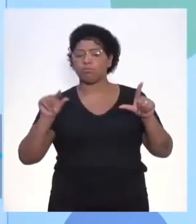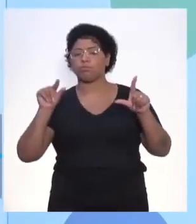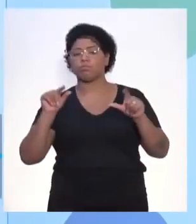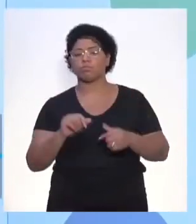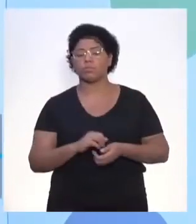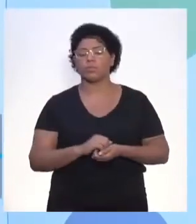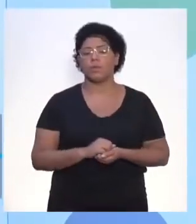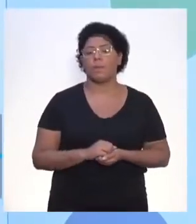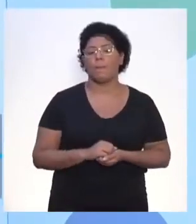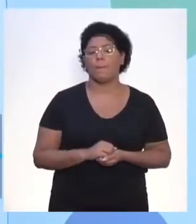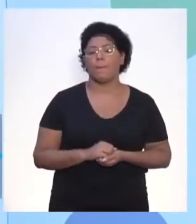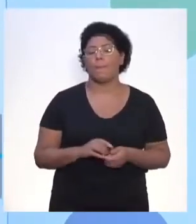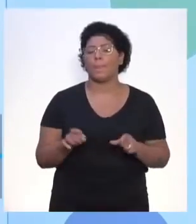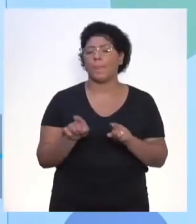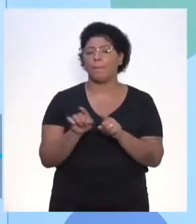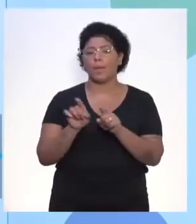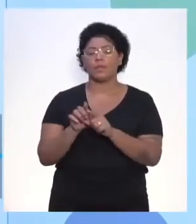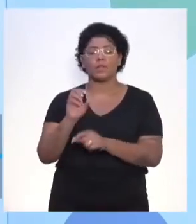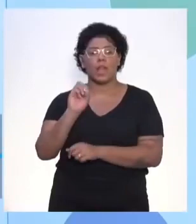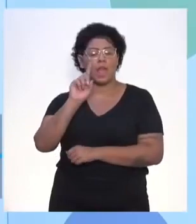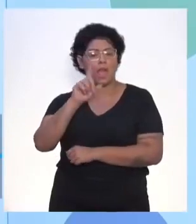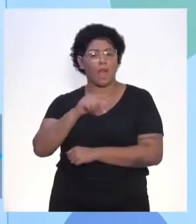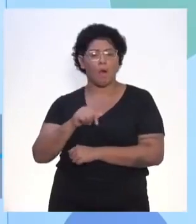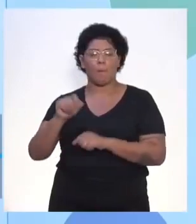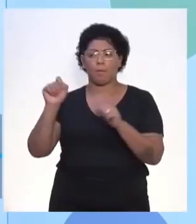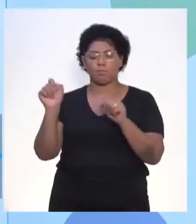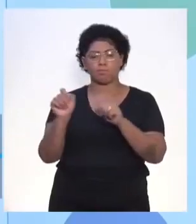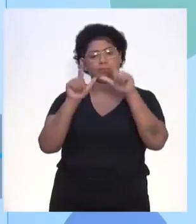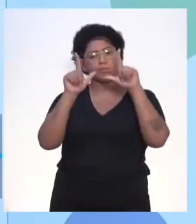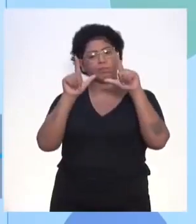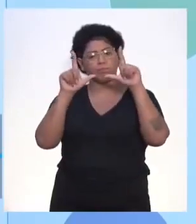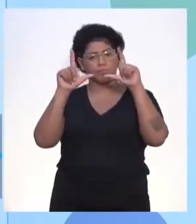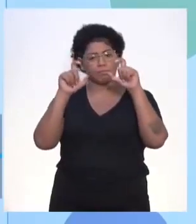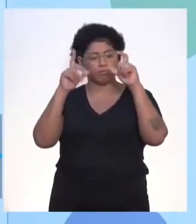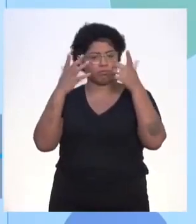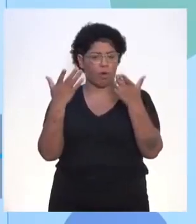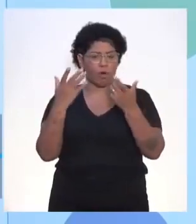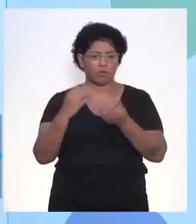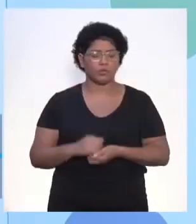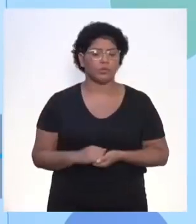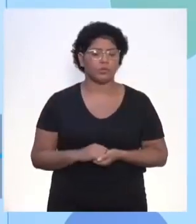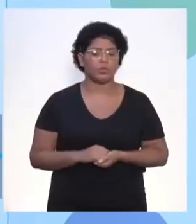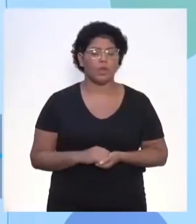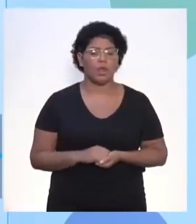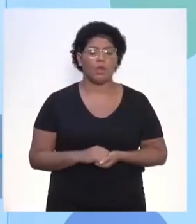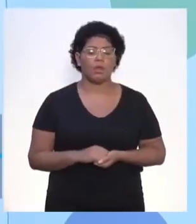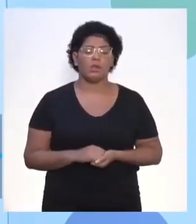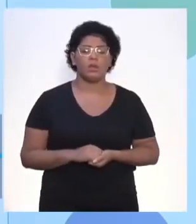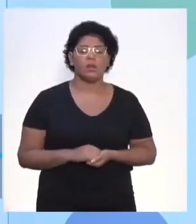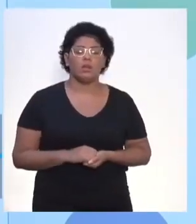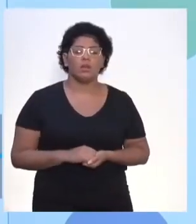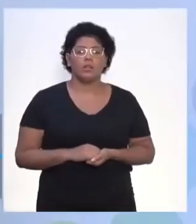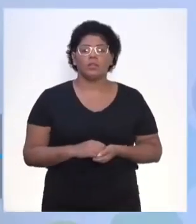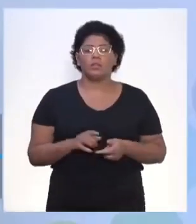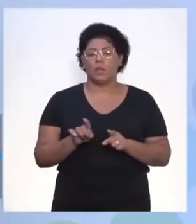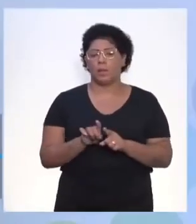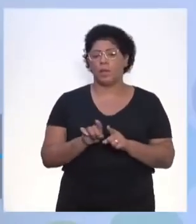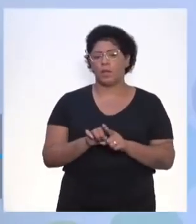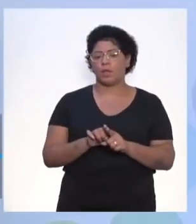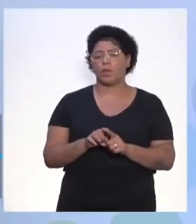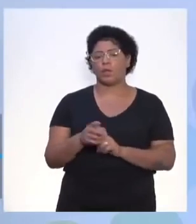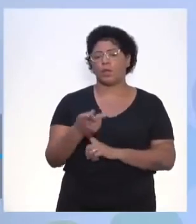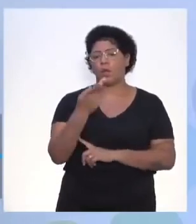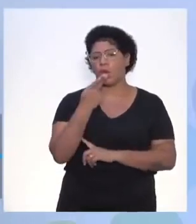Biografia, muito bem. Autorretrato, muito bem. Biografia, está subindo aqui os alunos, né, Pro? Colocaram conto